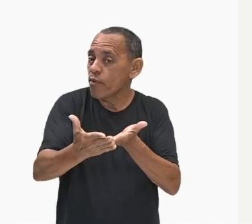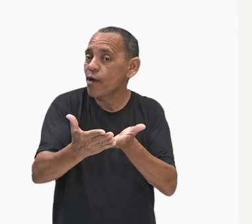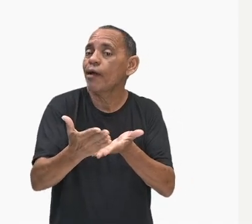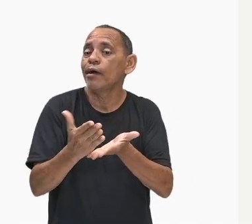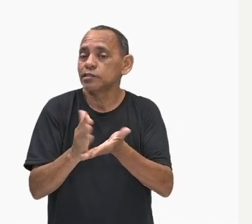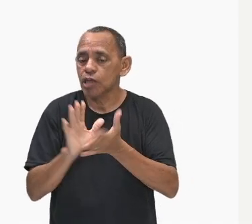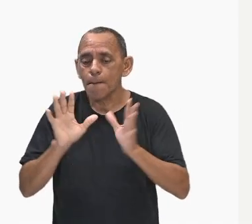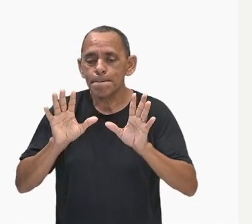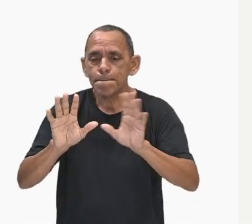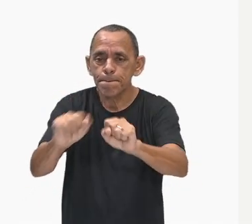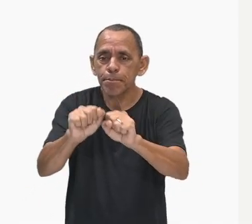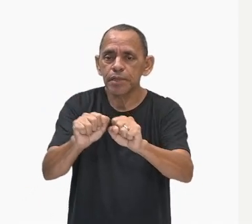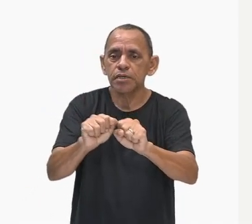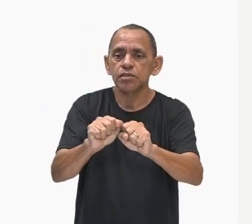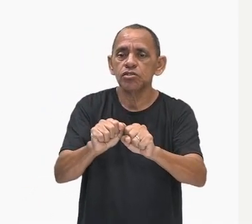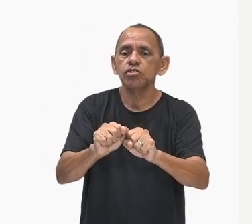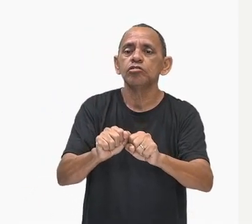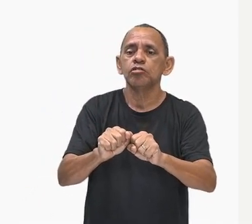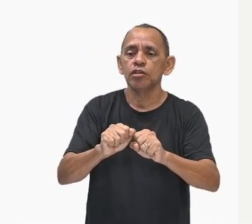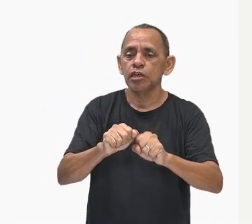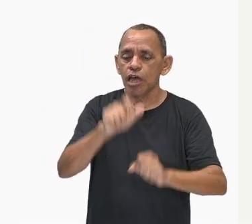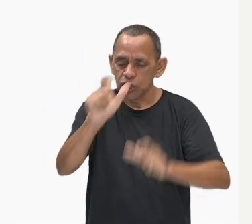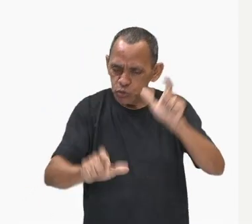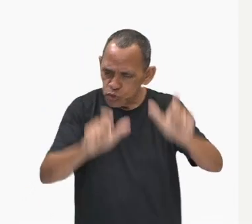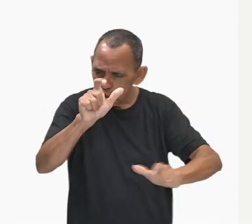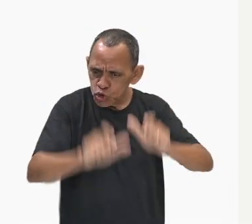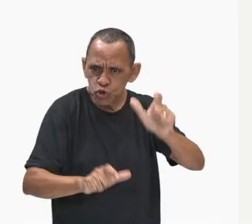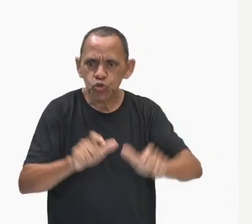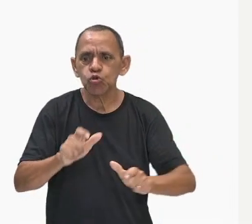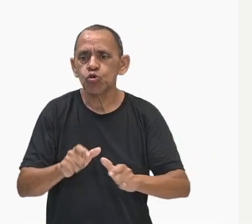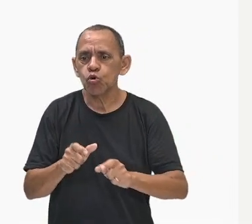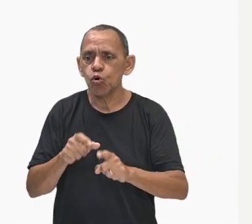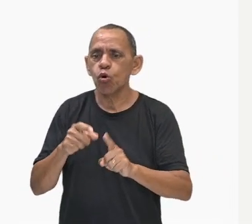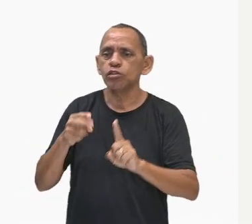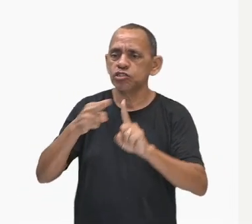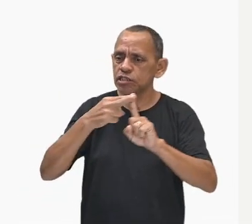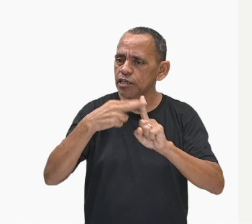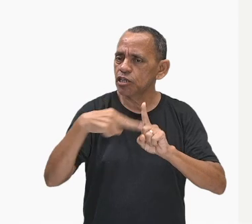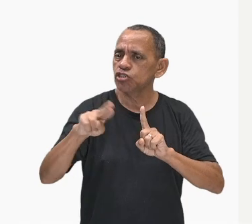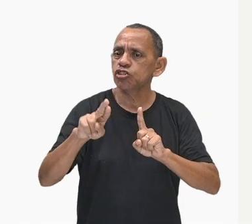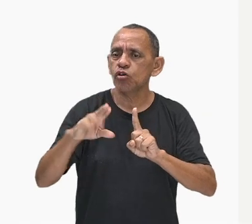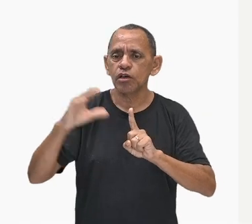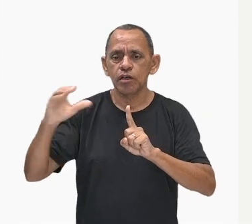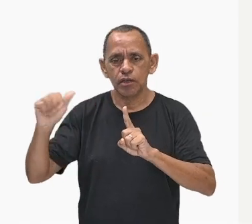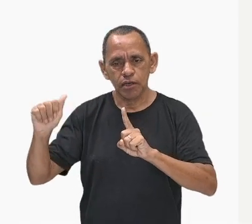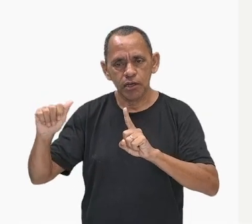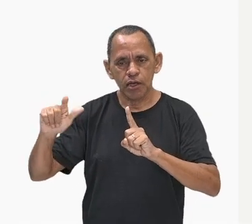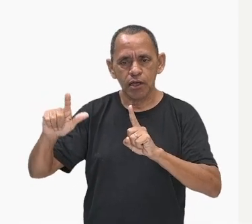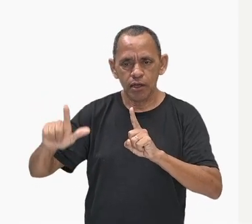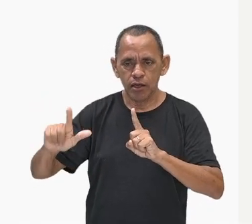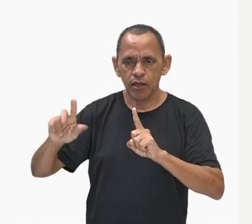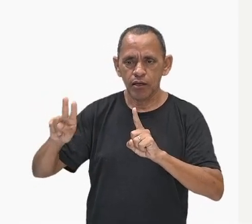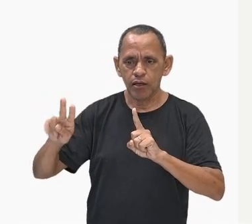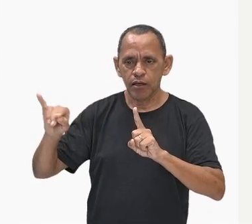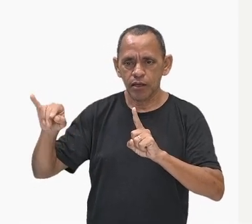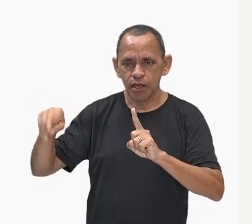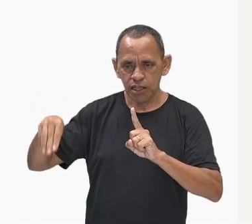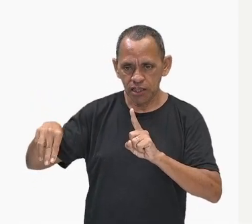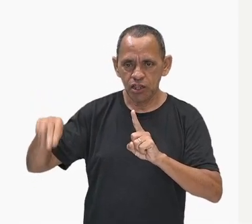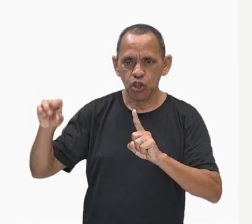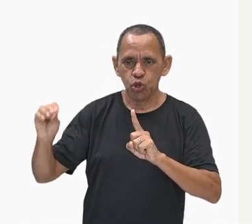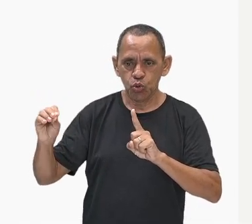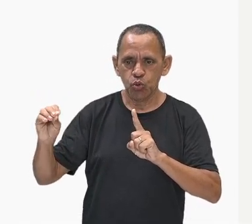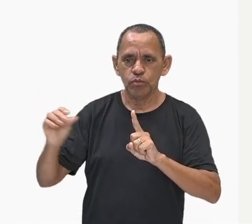eram os calvinistas. Por que existia essa treta, professor, entre o rei,